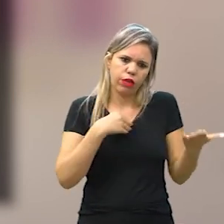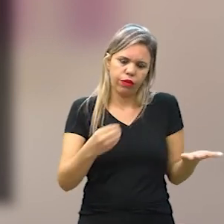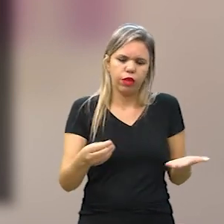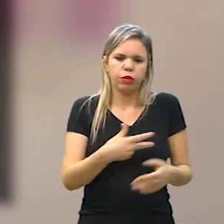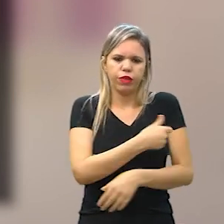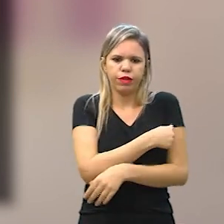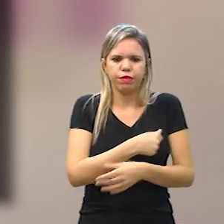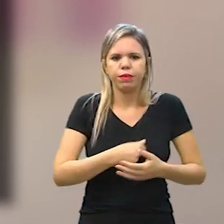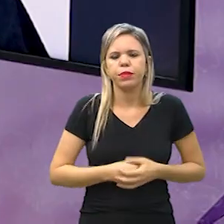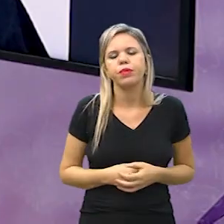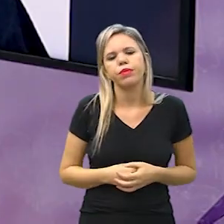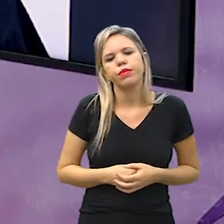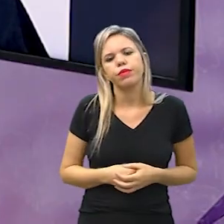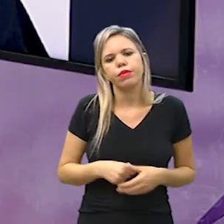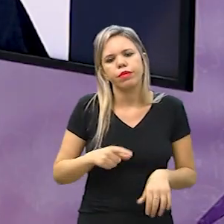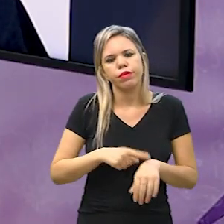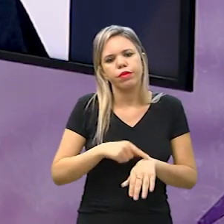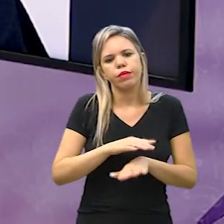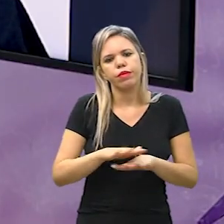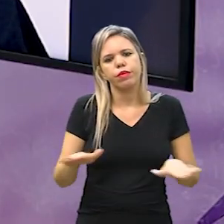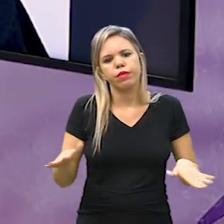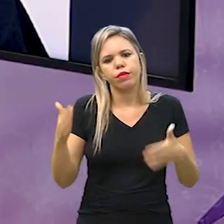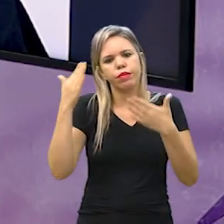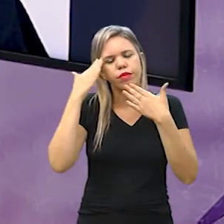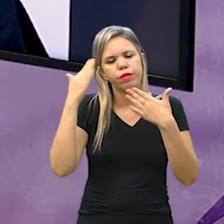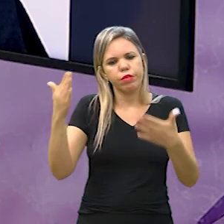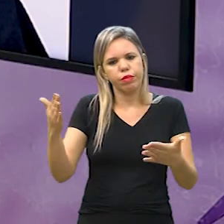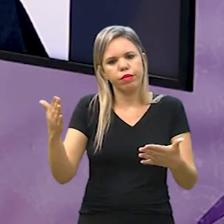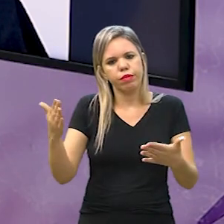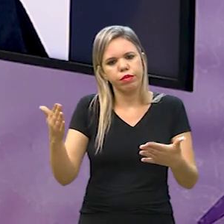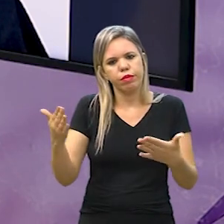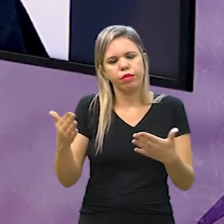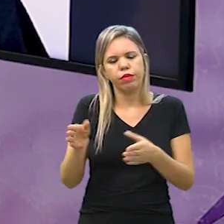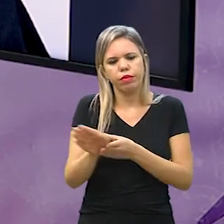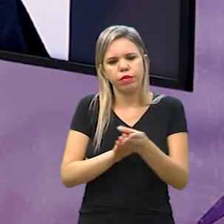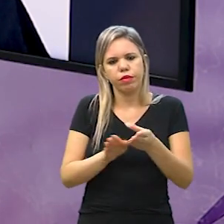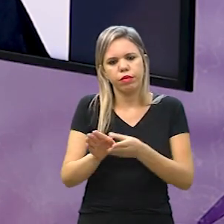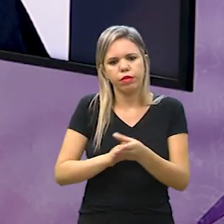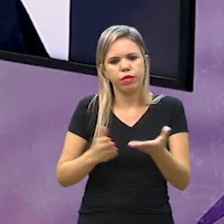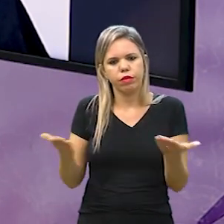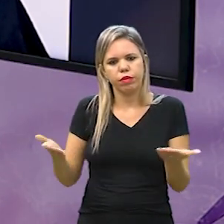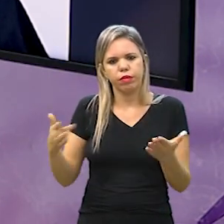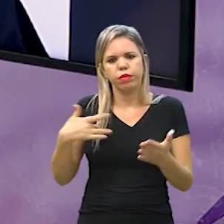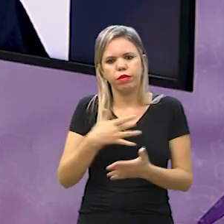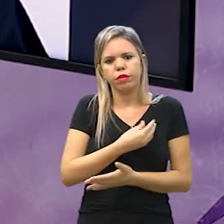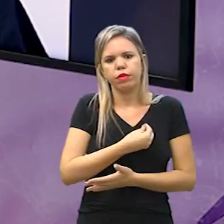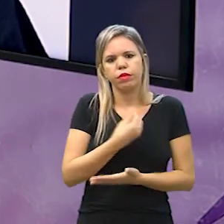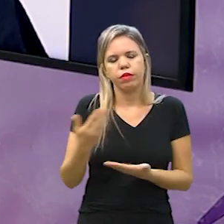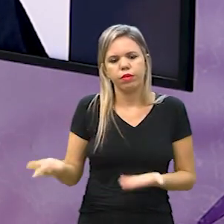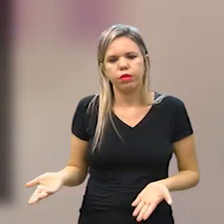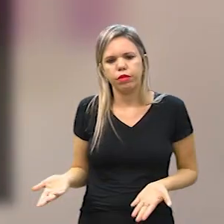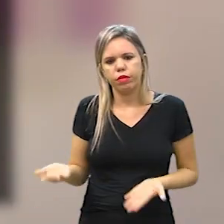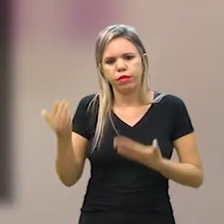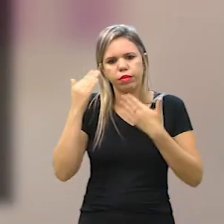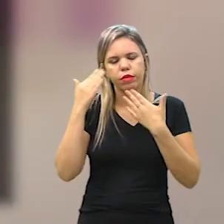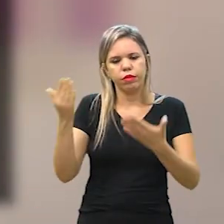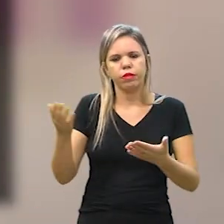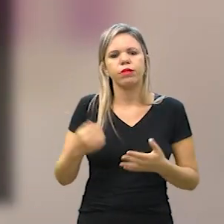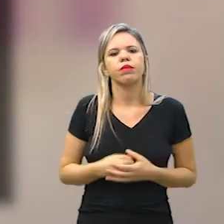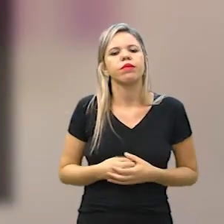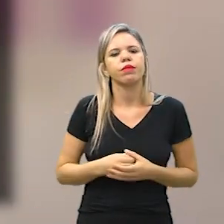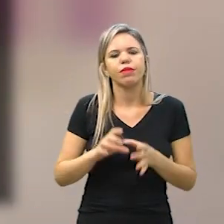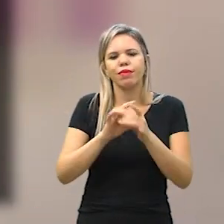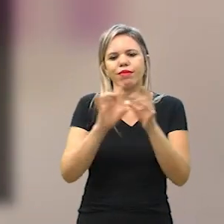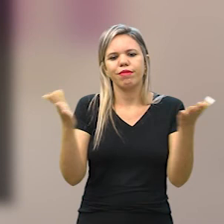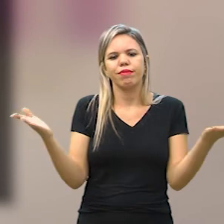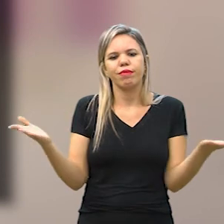seu filho para vacinar. Doutora, nosso tempo acabou. Muito obrigada pelas suas orientações aqui hoje no Saúde à Vida. Eu que